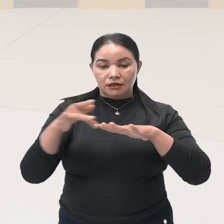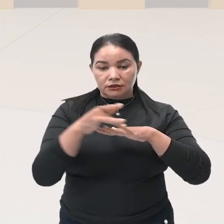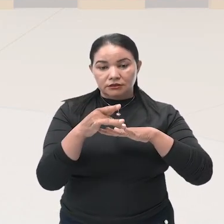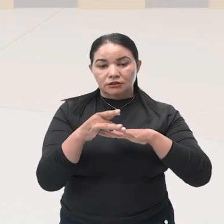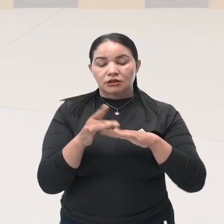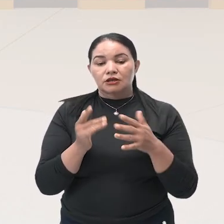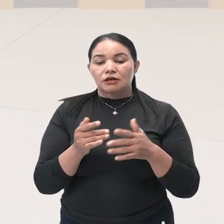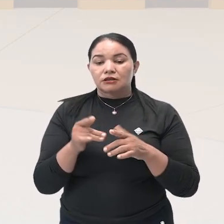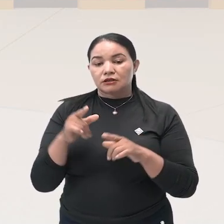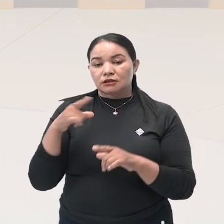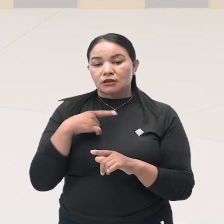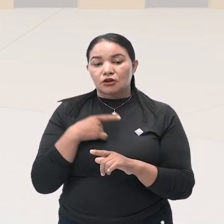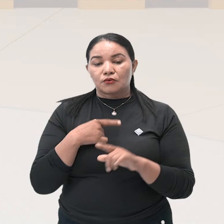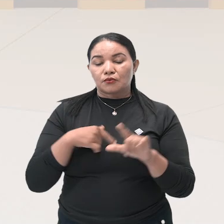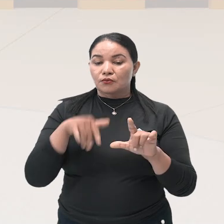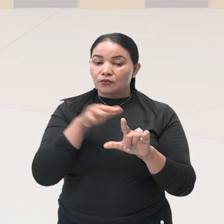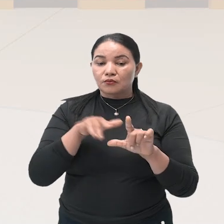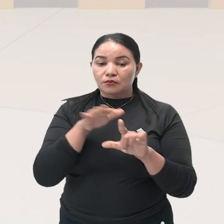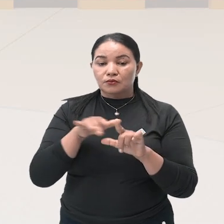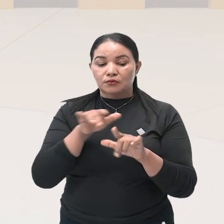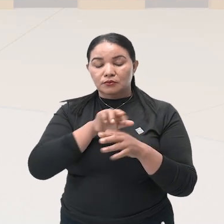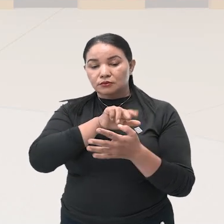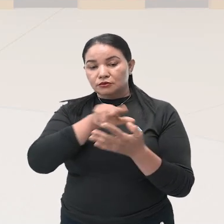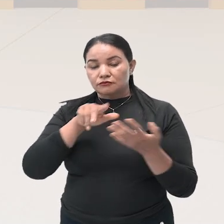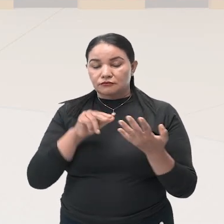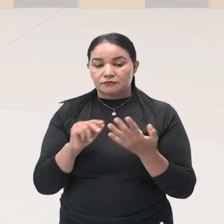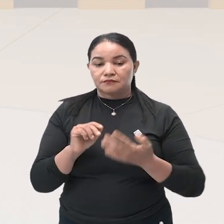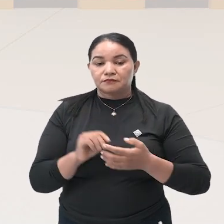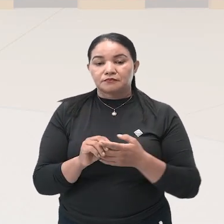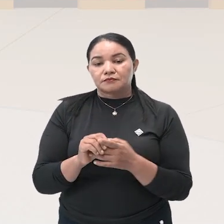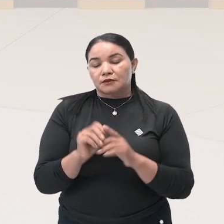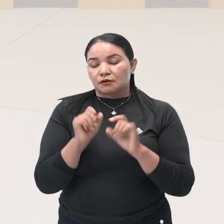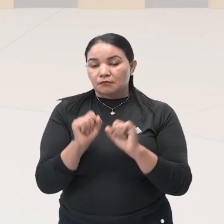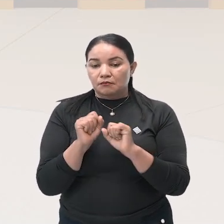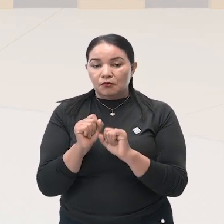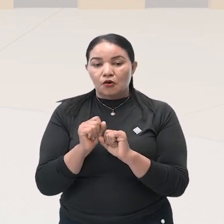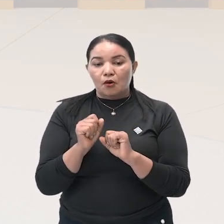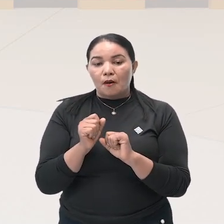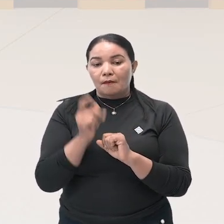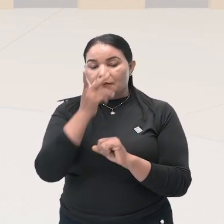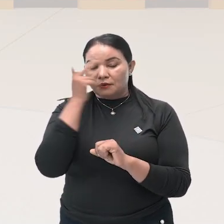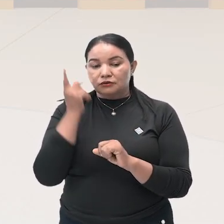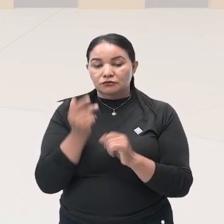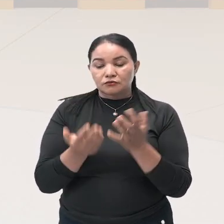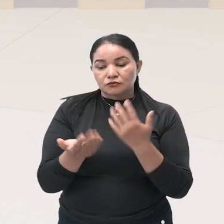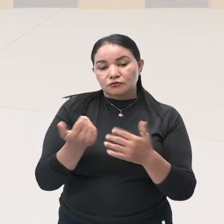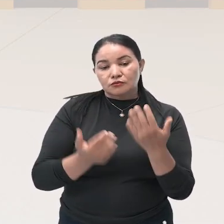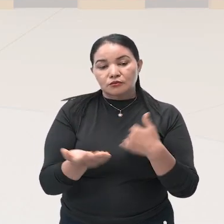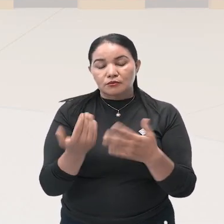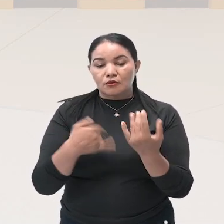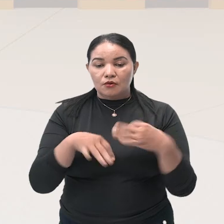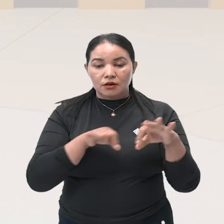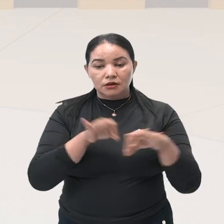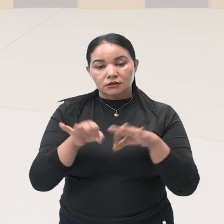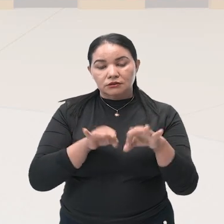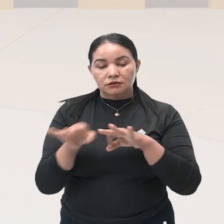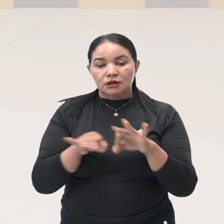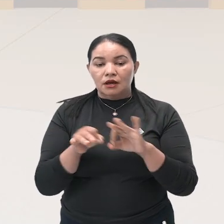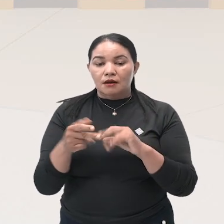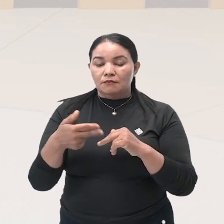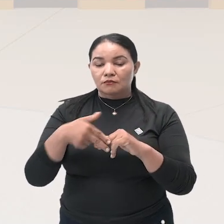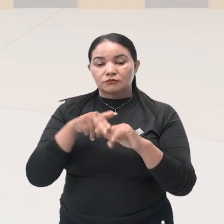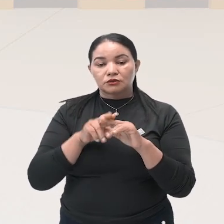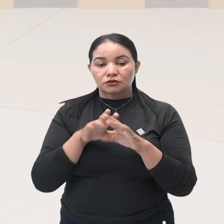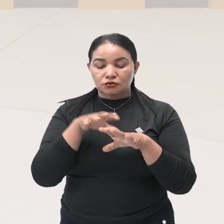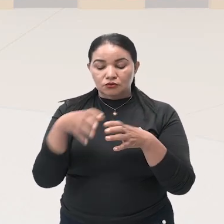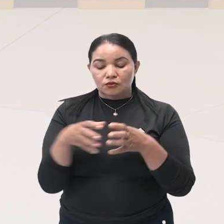os cyberespaços. Então, hoje a gente pode mobilizar a população, se organizar através de movimentos